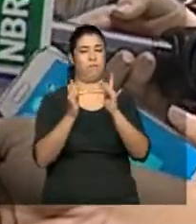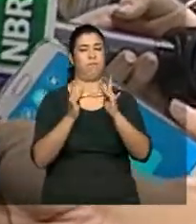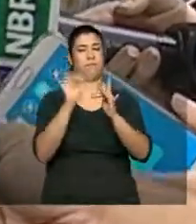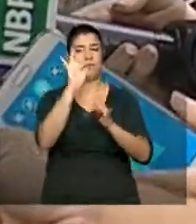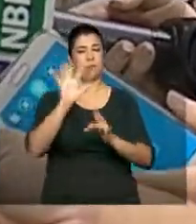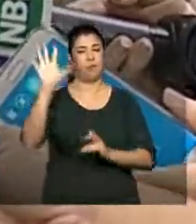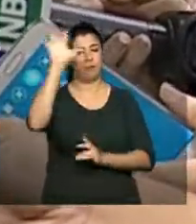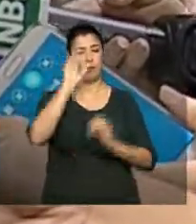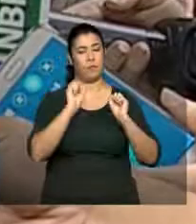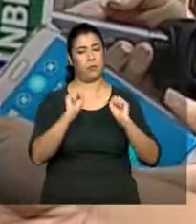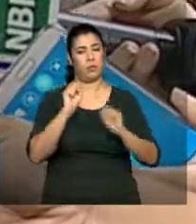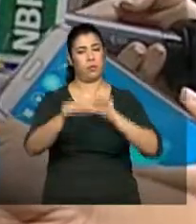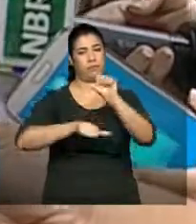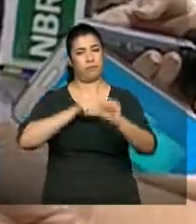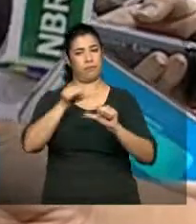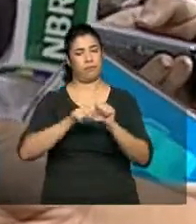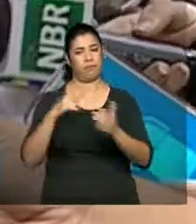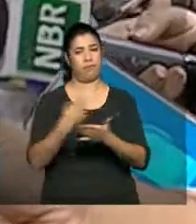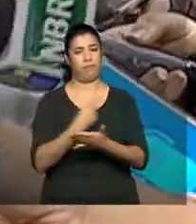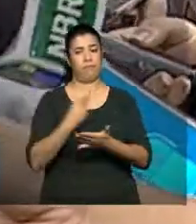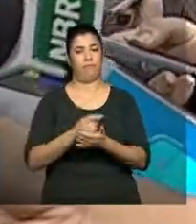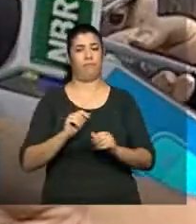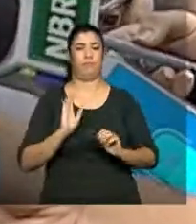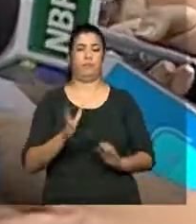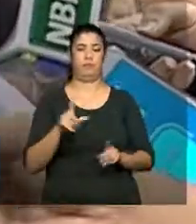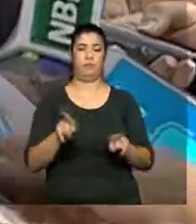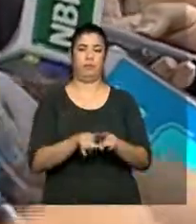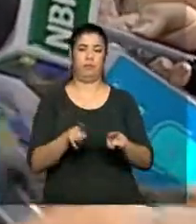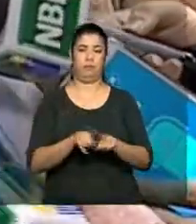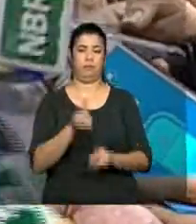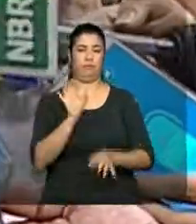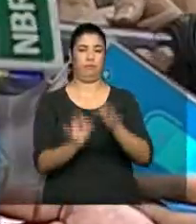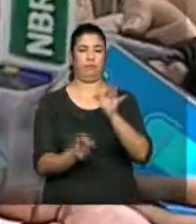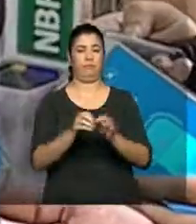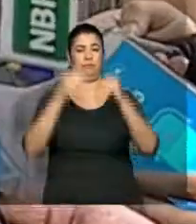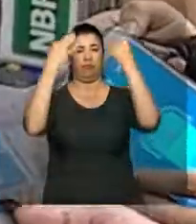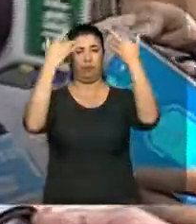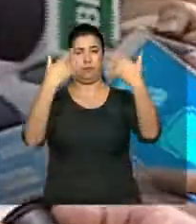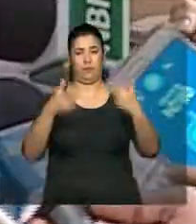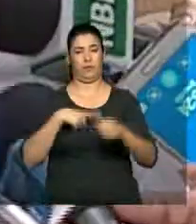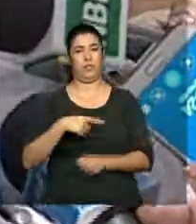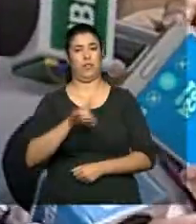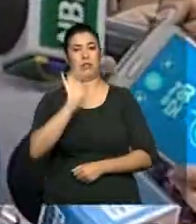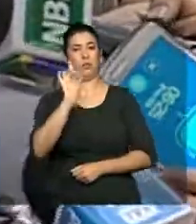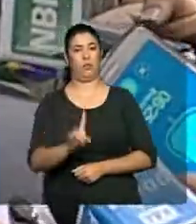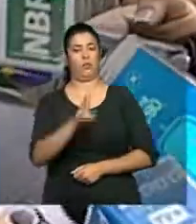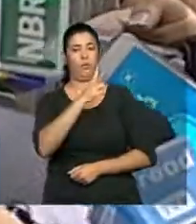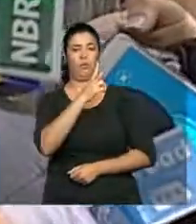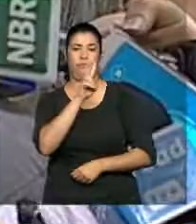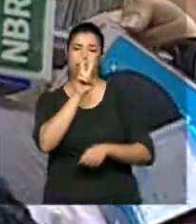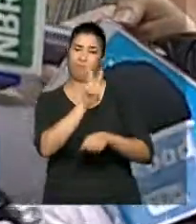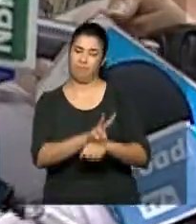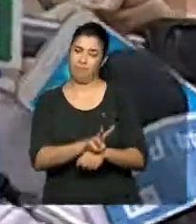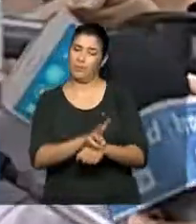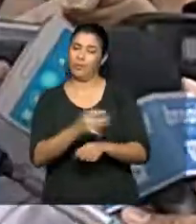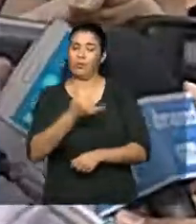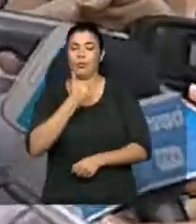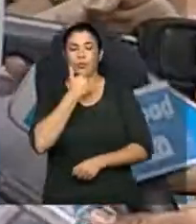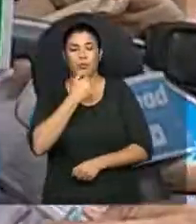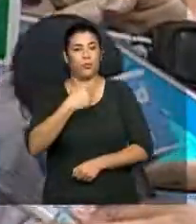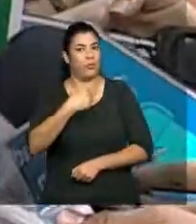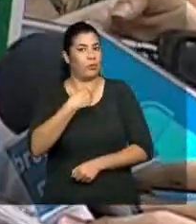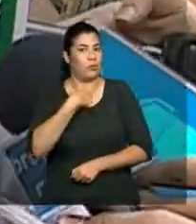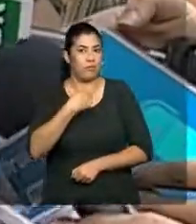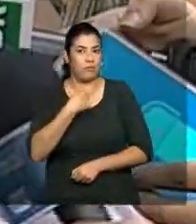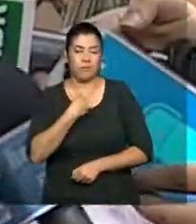nós podemos modificar a situação dos presídios. Então, essa justificativa da defesa não é cabível? Vou responder sobre